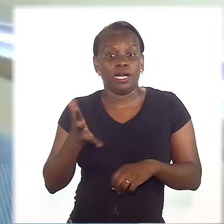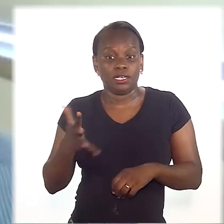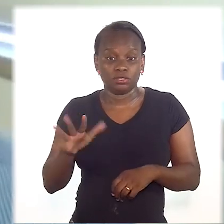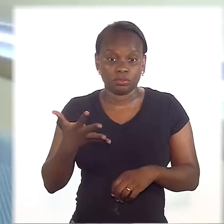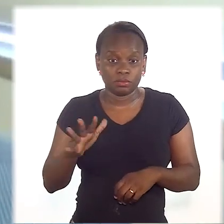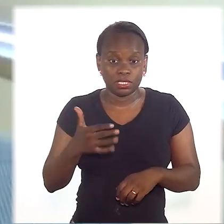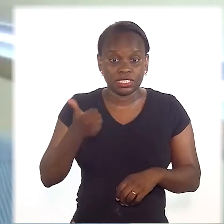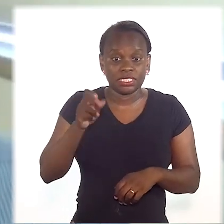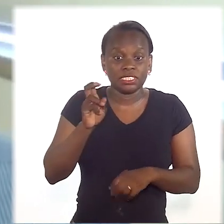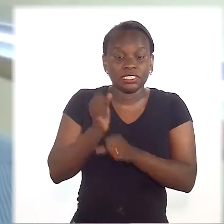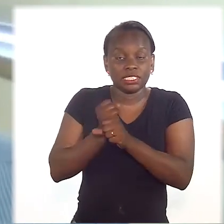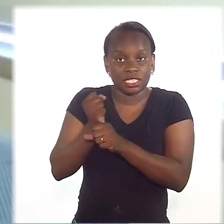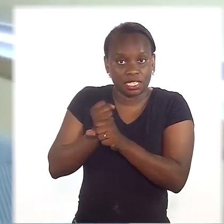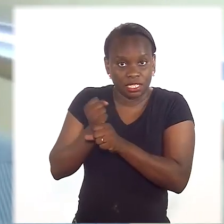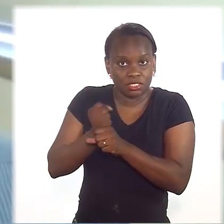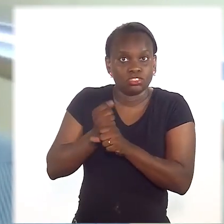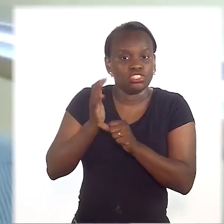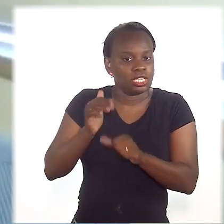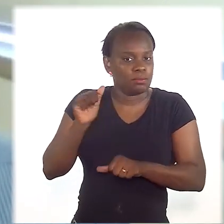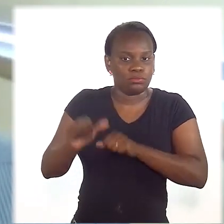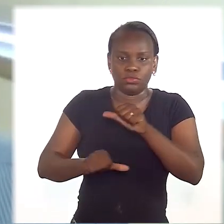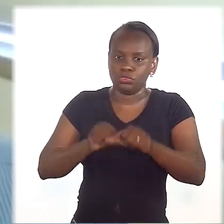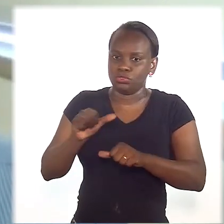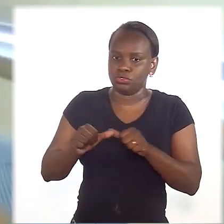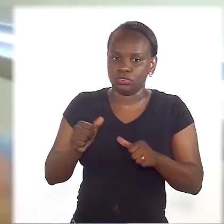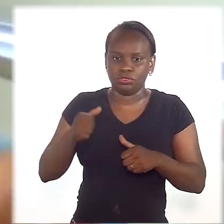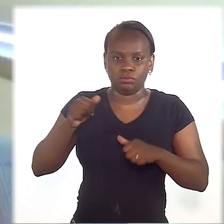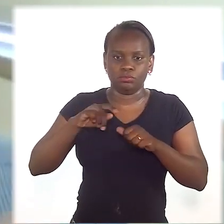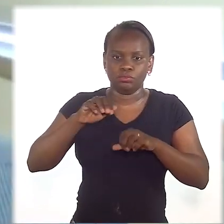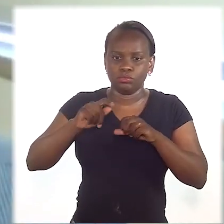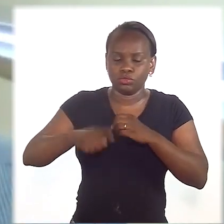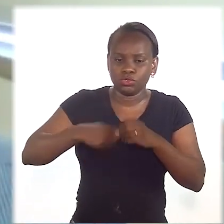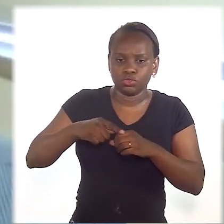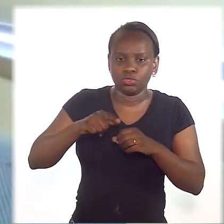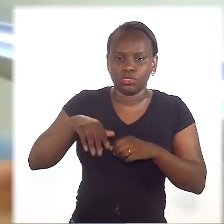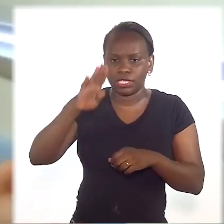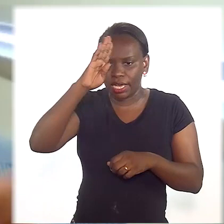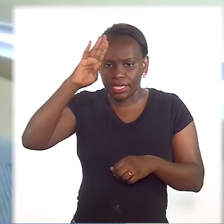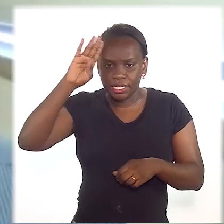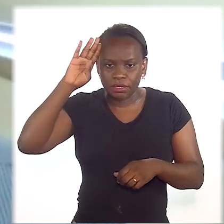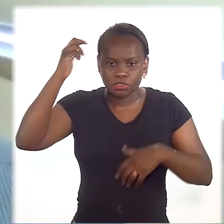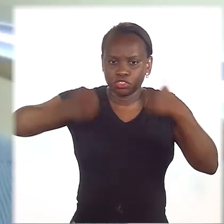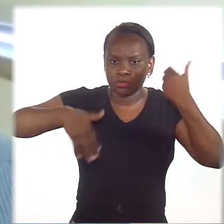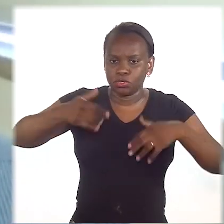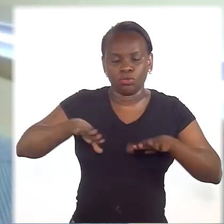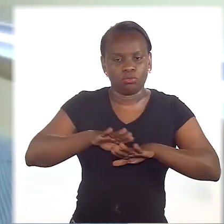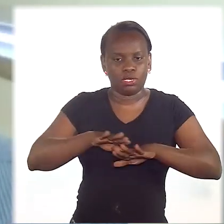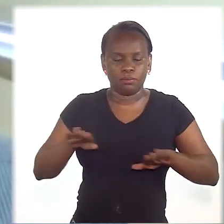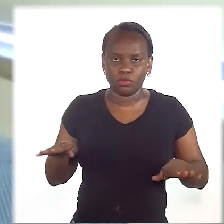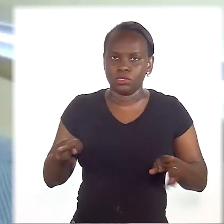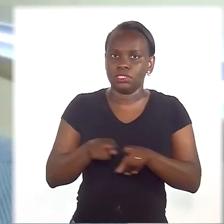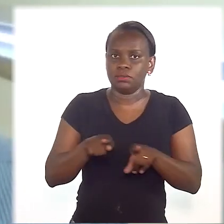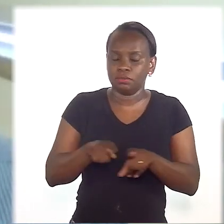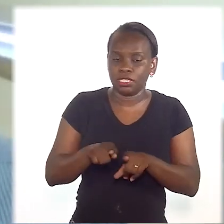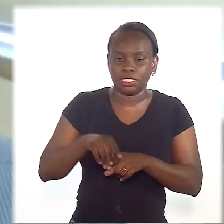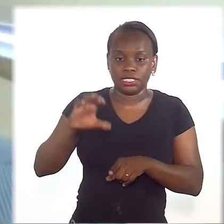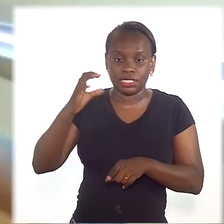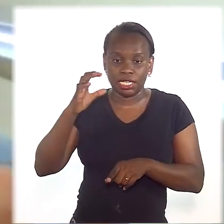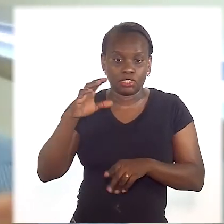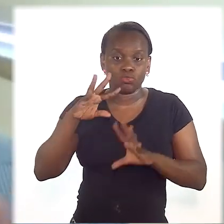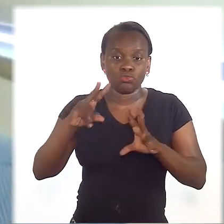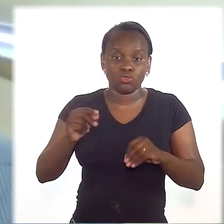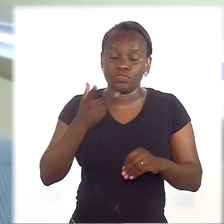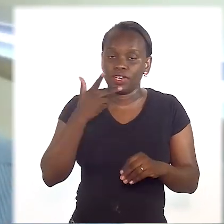há mais ou menos 15 anos, isso deixou de ser falado no mundo acadêmico e deixou de ser considerado também